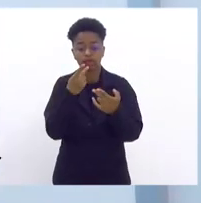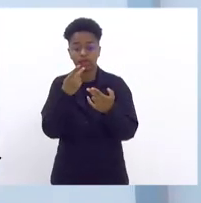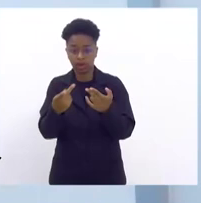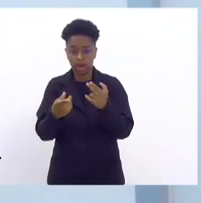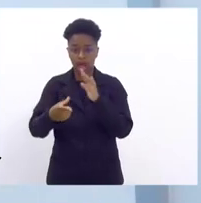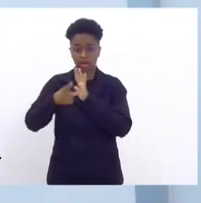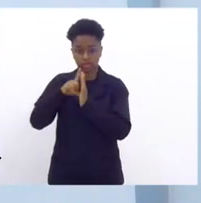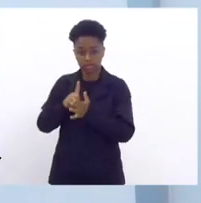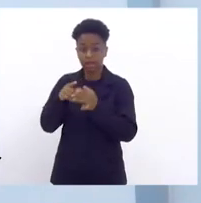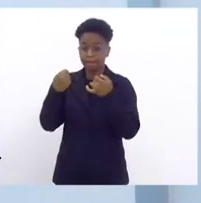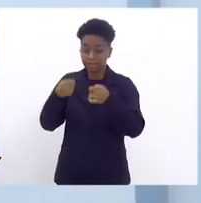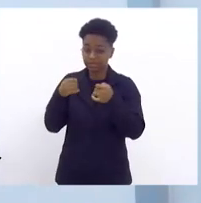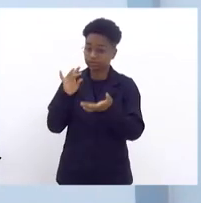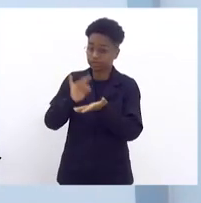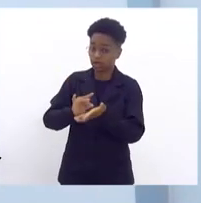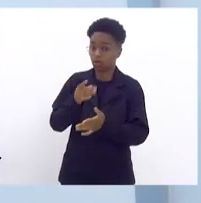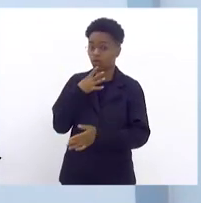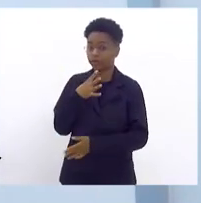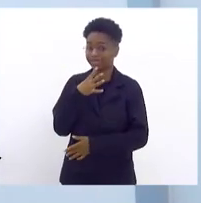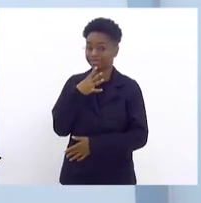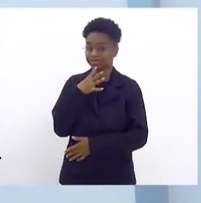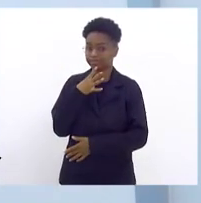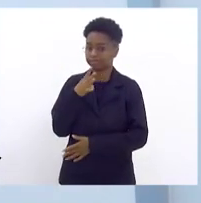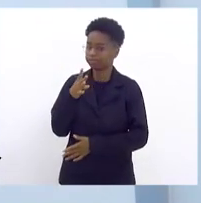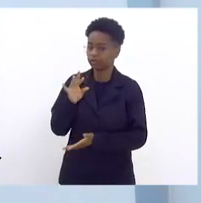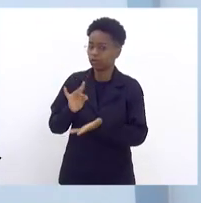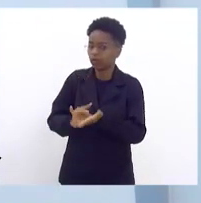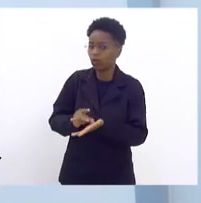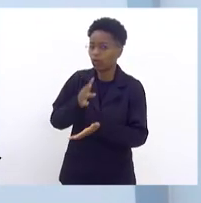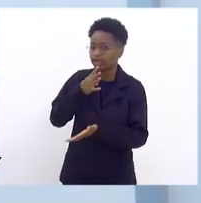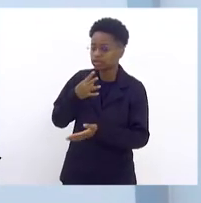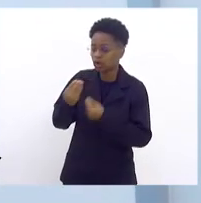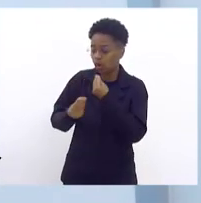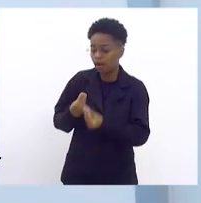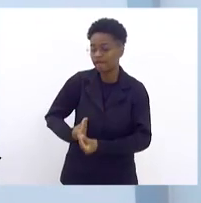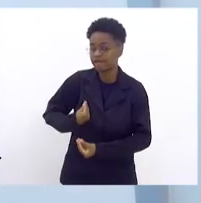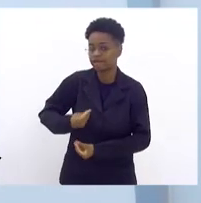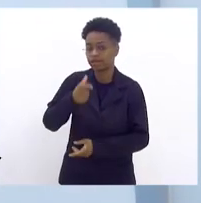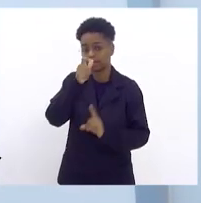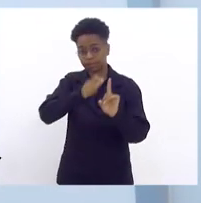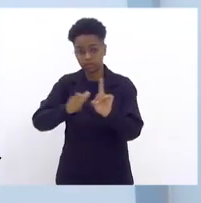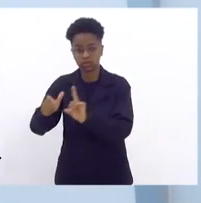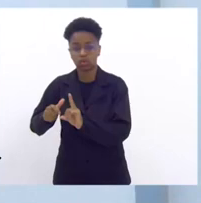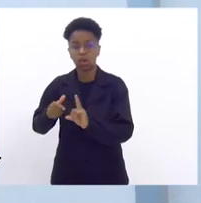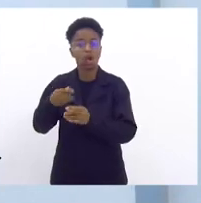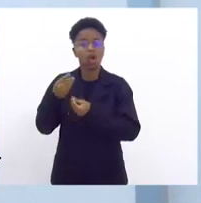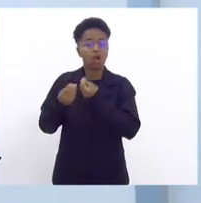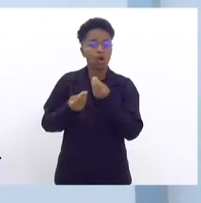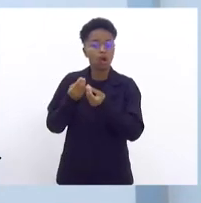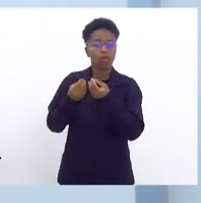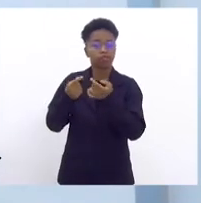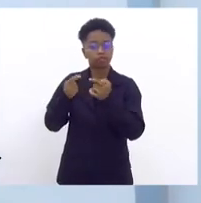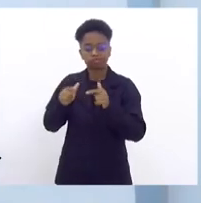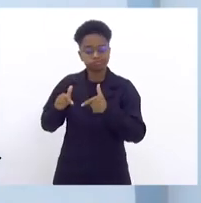precisa realmente conhecer e conhecer a realidade dessa pessoa que tem os seus enfrentamentos